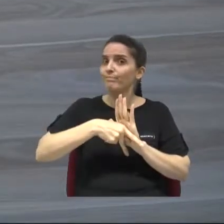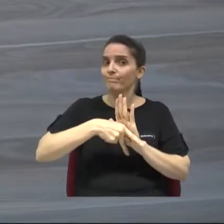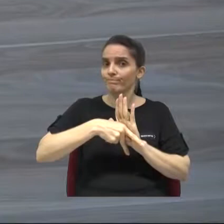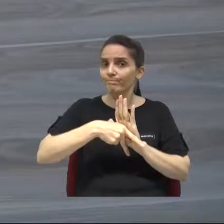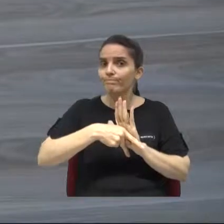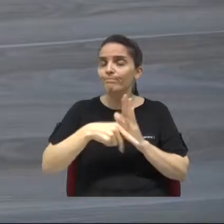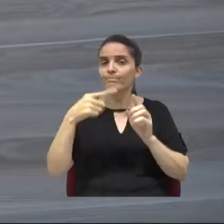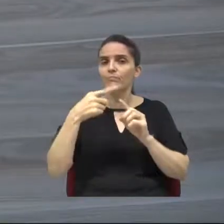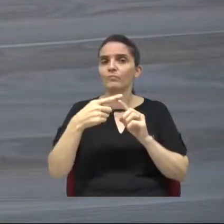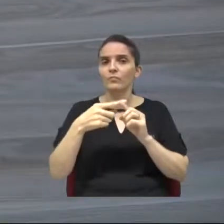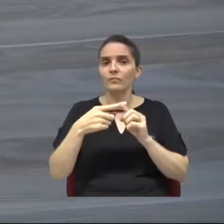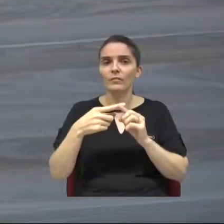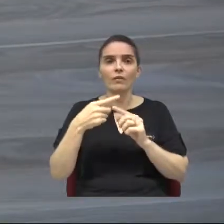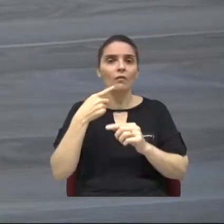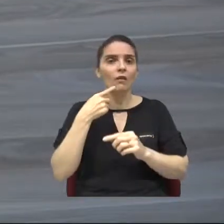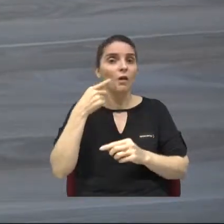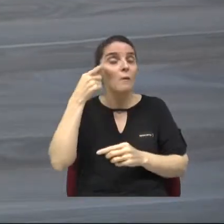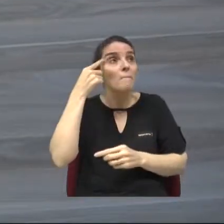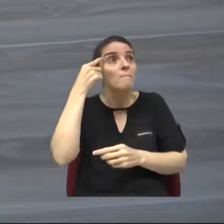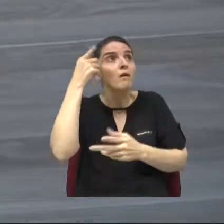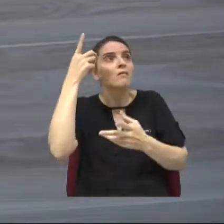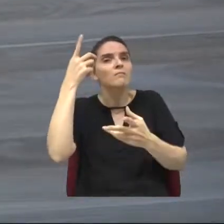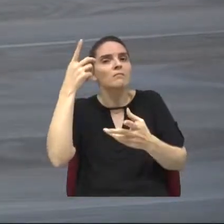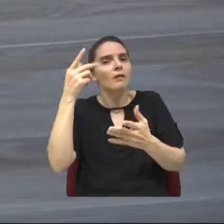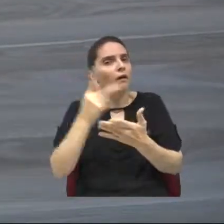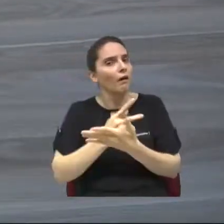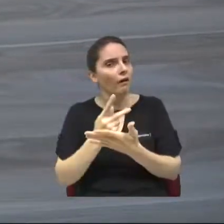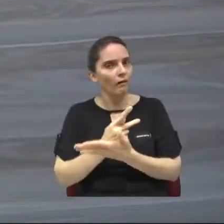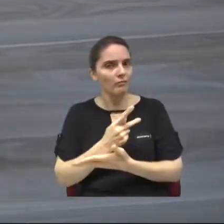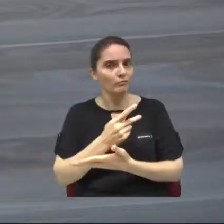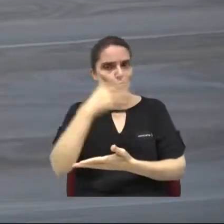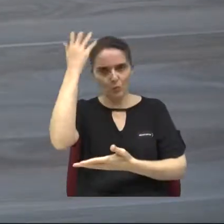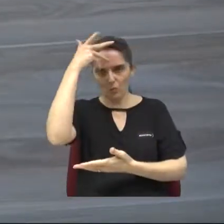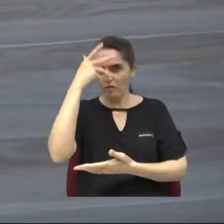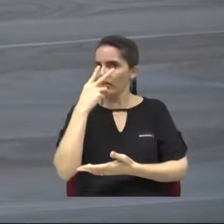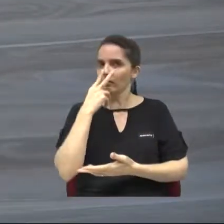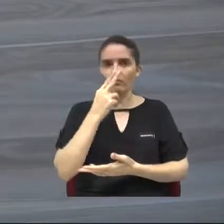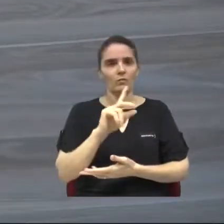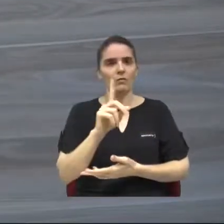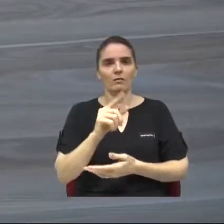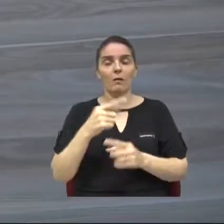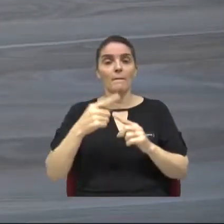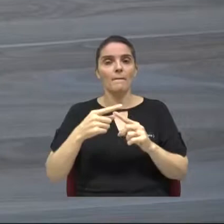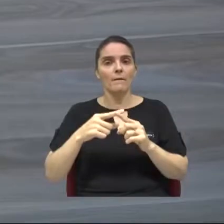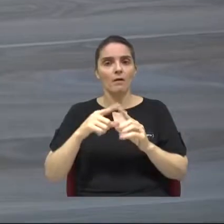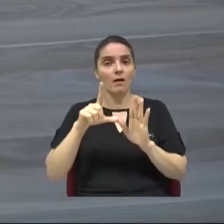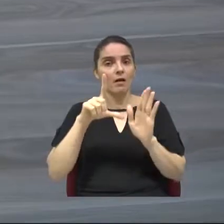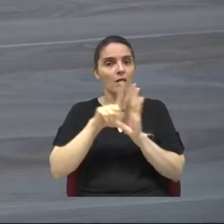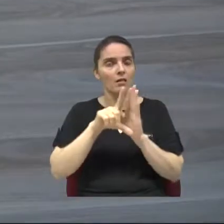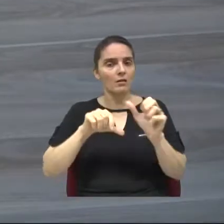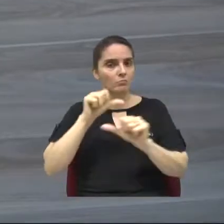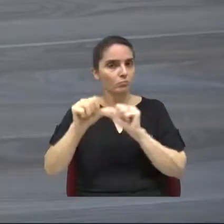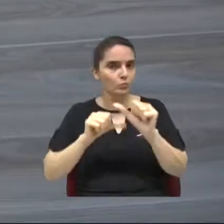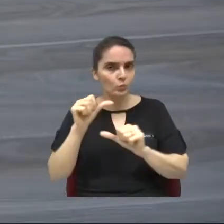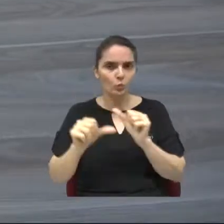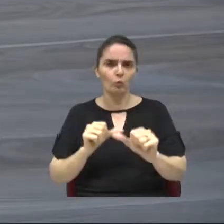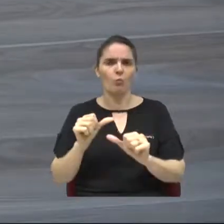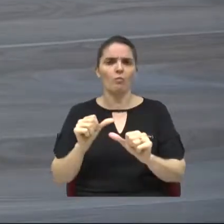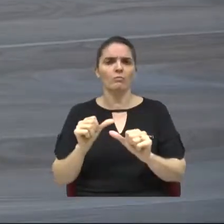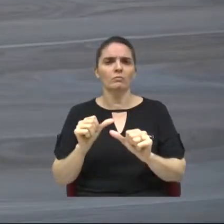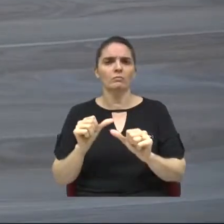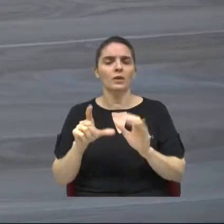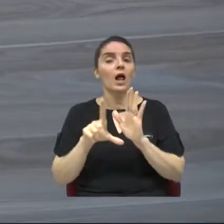que o senhor suspeita que esteja errado. Eu não acho. Porque quando mudamos aquela lei, mudamos uma